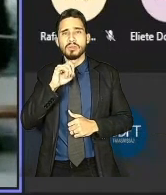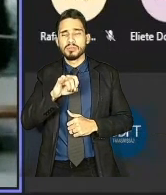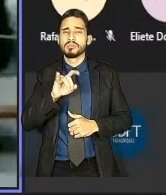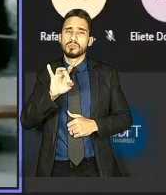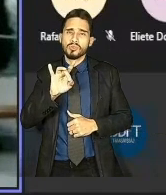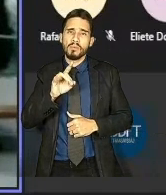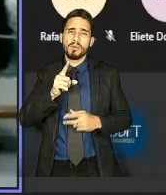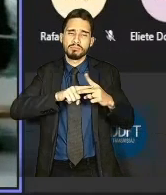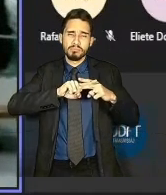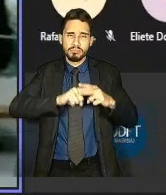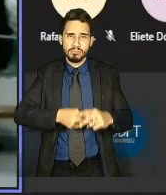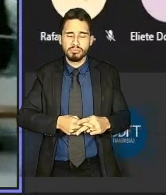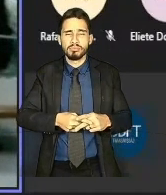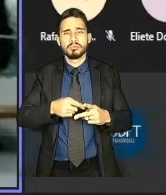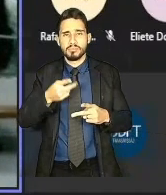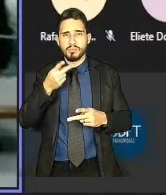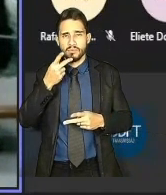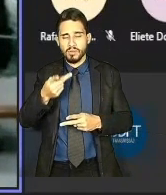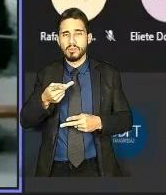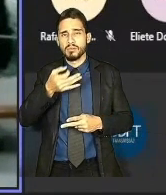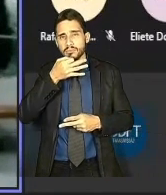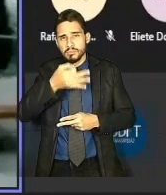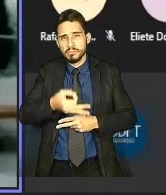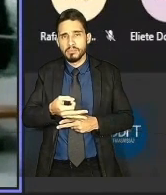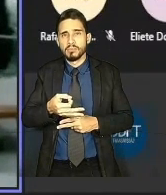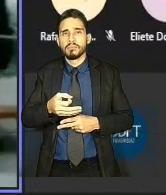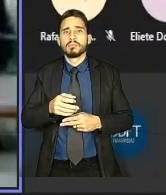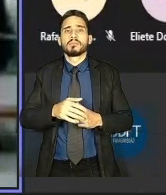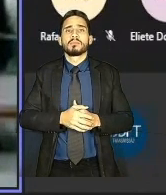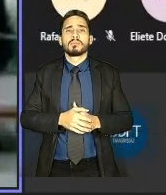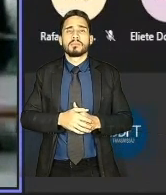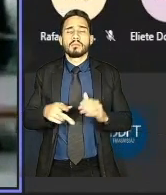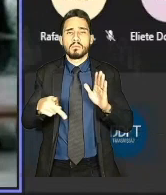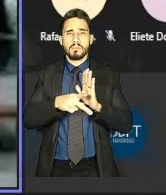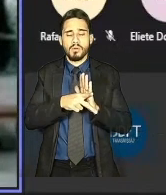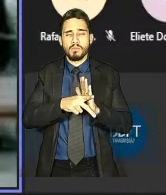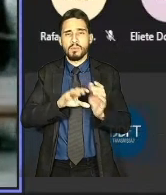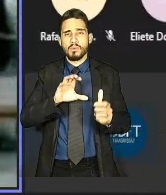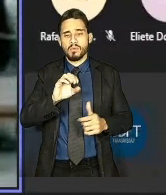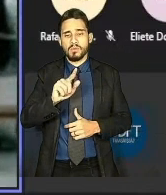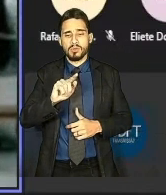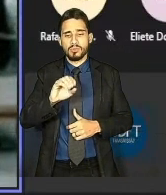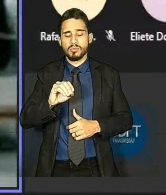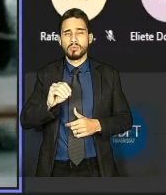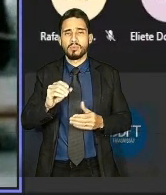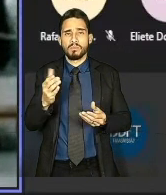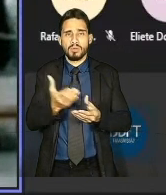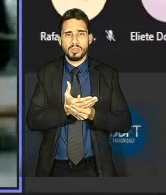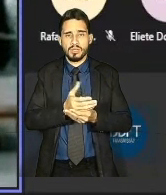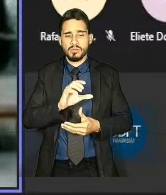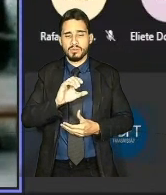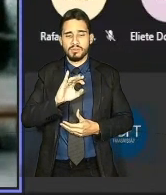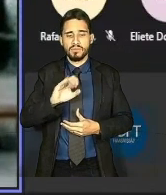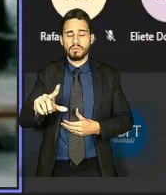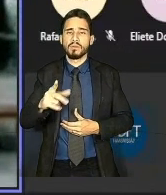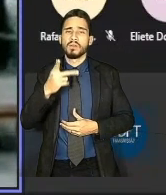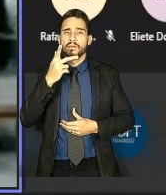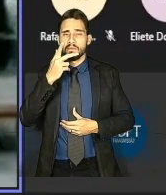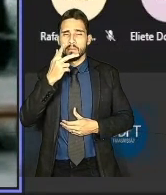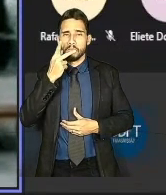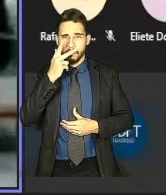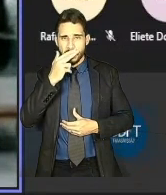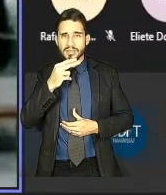se exercer um juízo de retratação, nos termos do 1030, inciso 2º do Código de Processo Civil, haja vista a